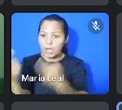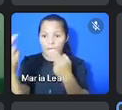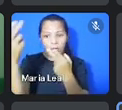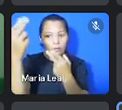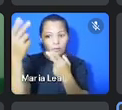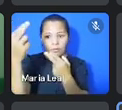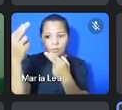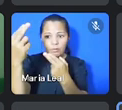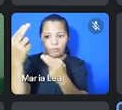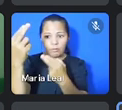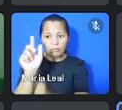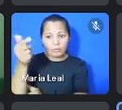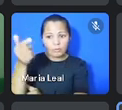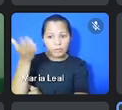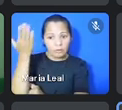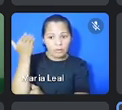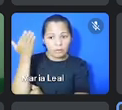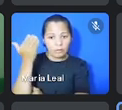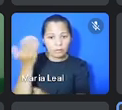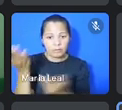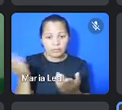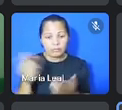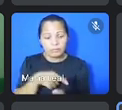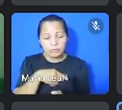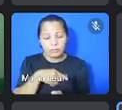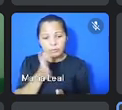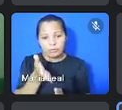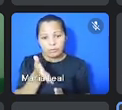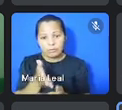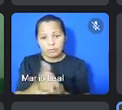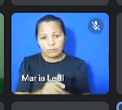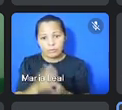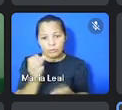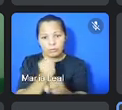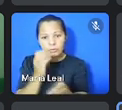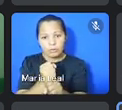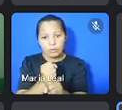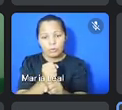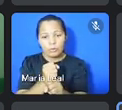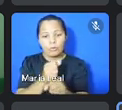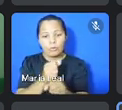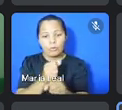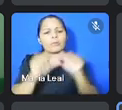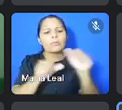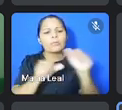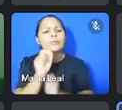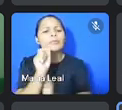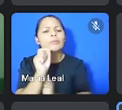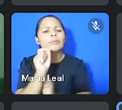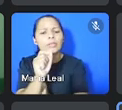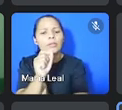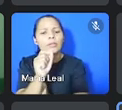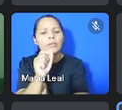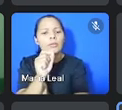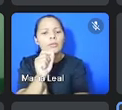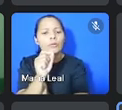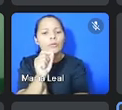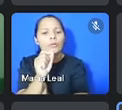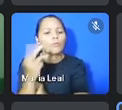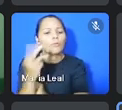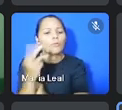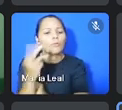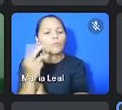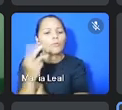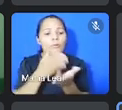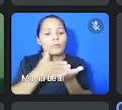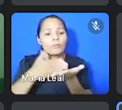o mesmo cálculo. Quem mudou agora foi só o valor inicial. Agora eu já sei fazer o meu MMC. Então,